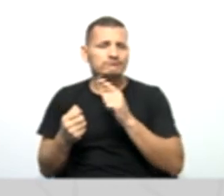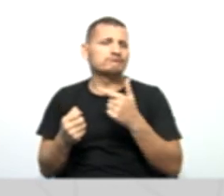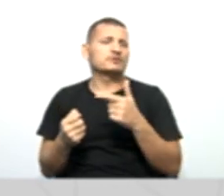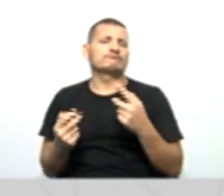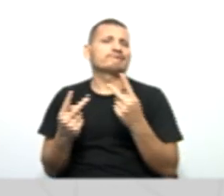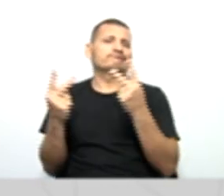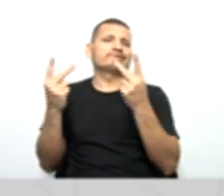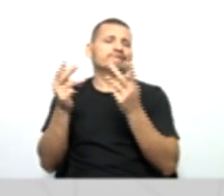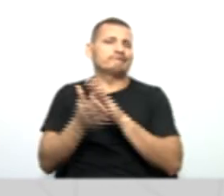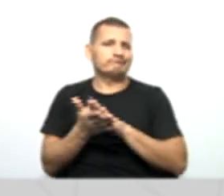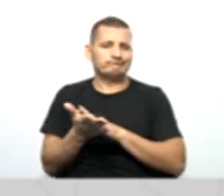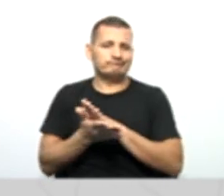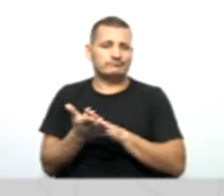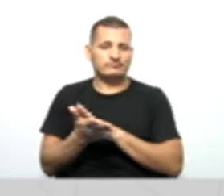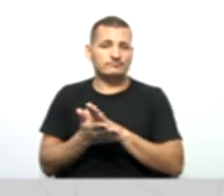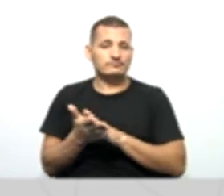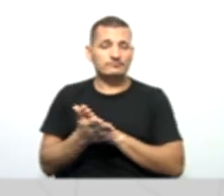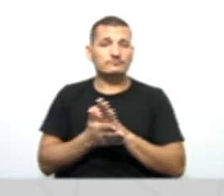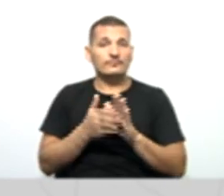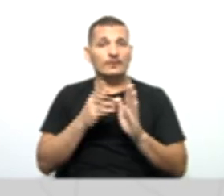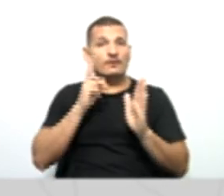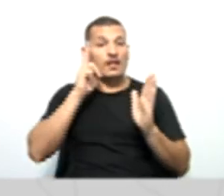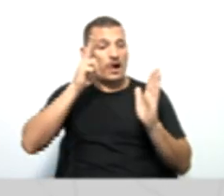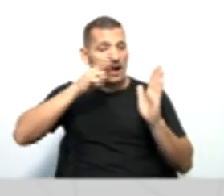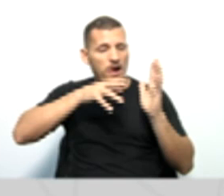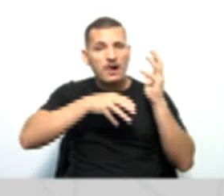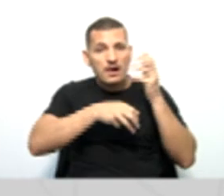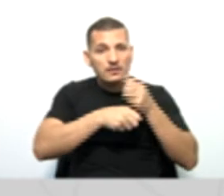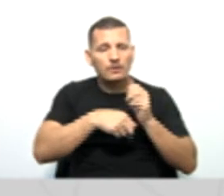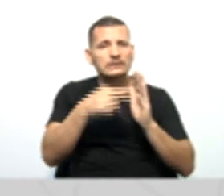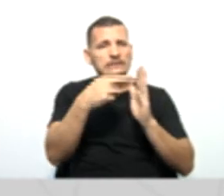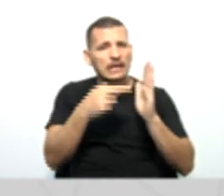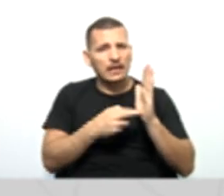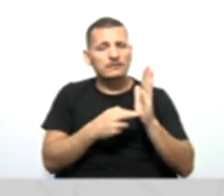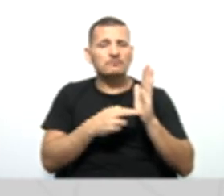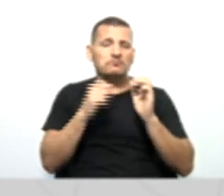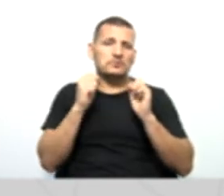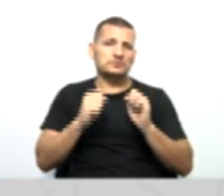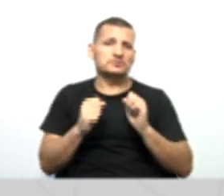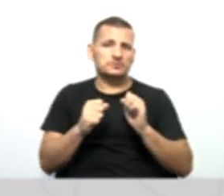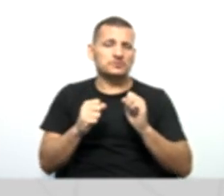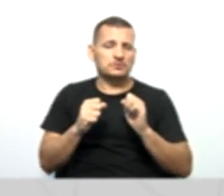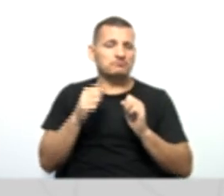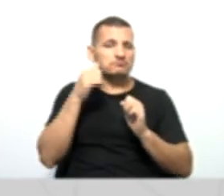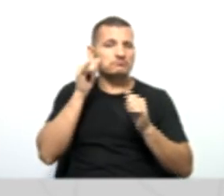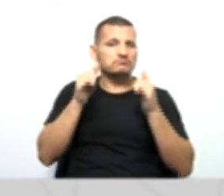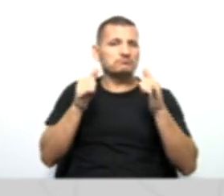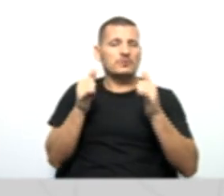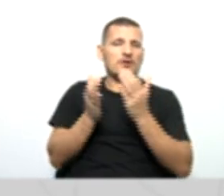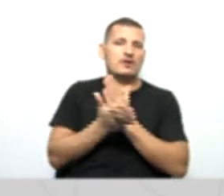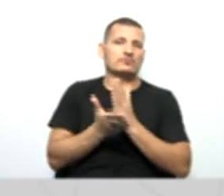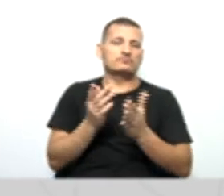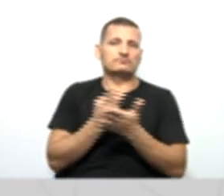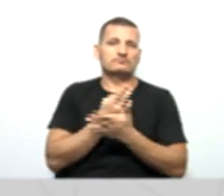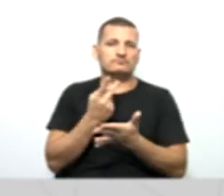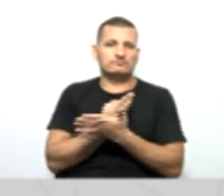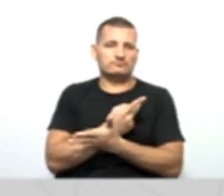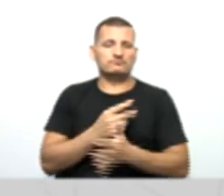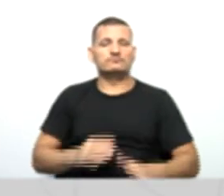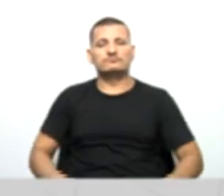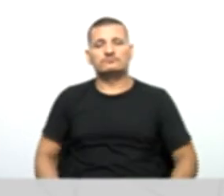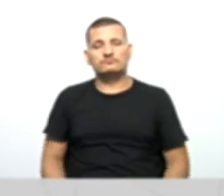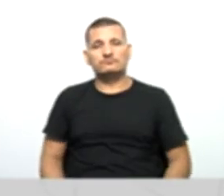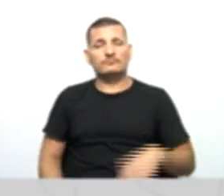dos critérios pode ser uma alternativa para você contornar alguns tipos de erro. Então, eu acho que não tem